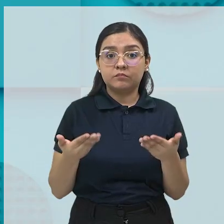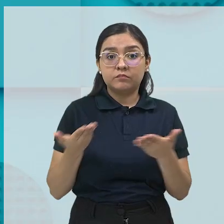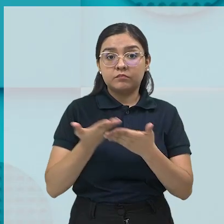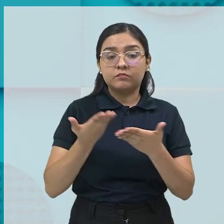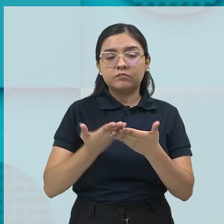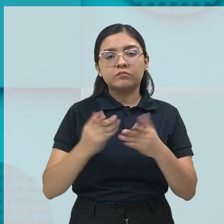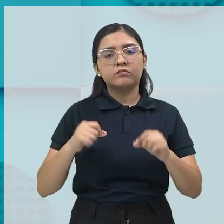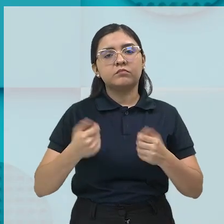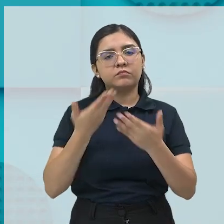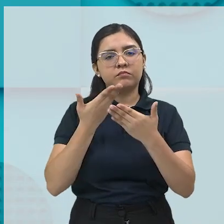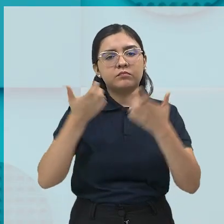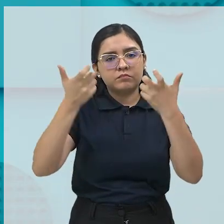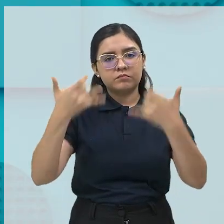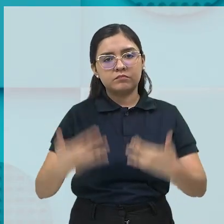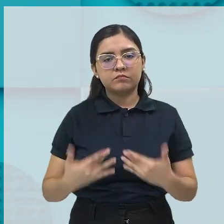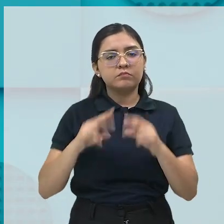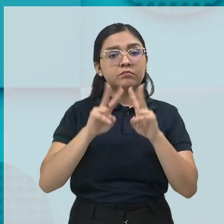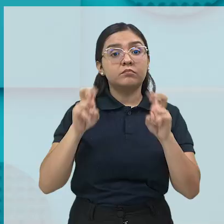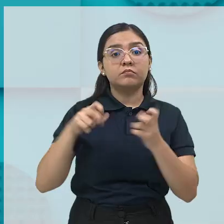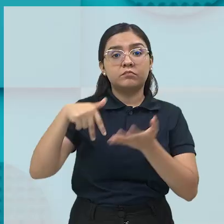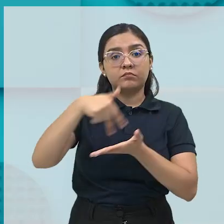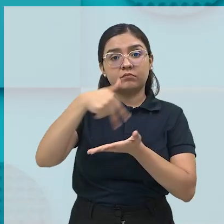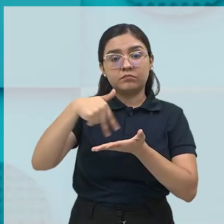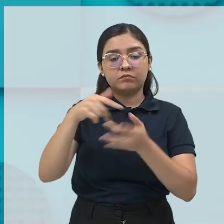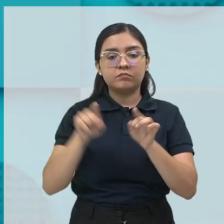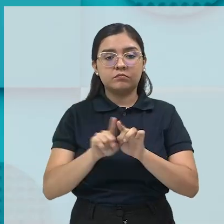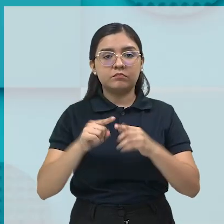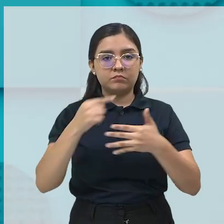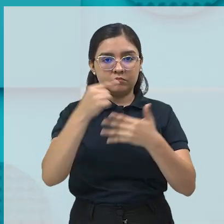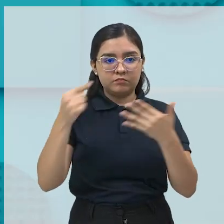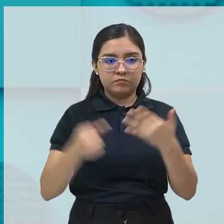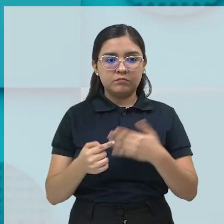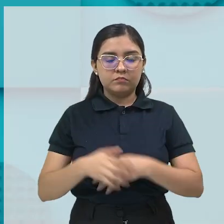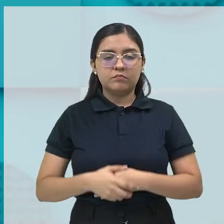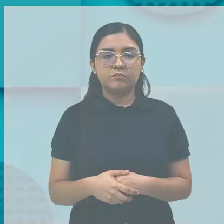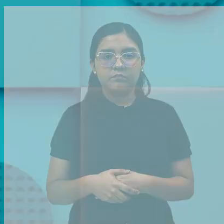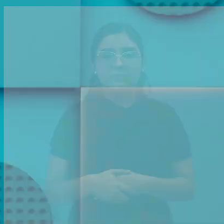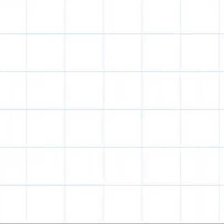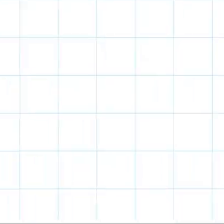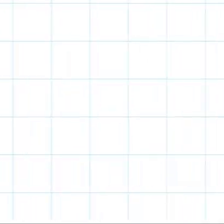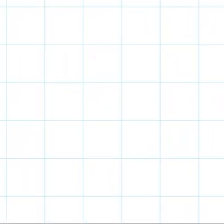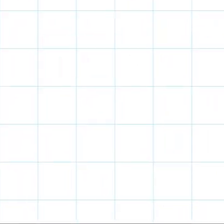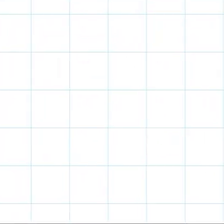nesta aula, nós vamos conversar sobre a dança e sobre elementos cênicos.